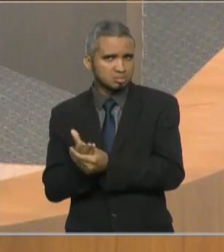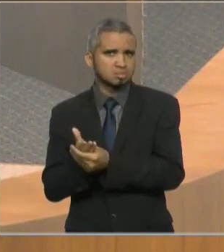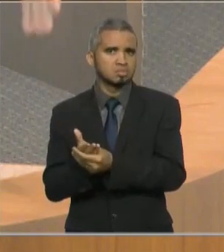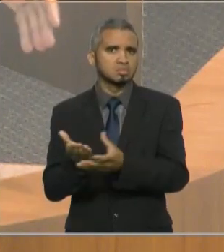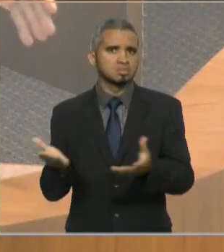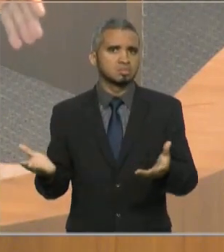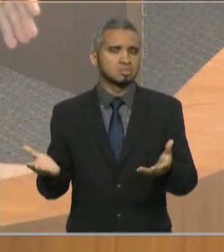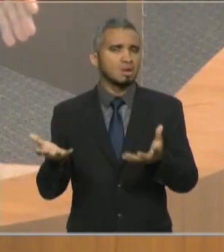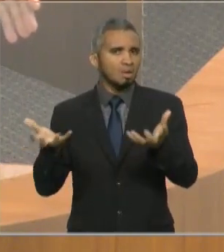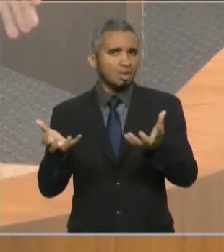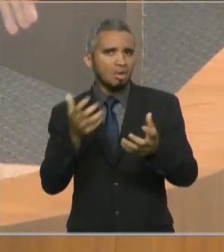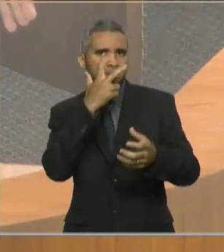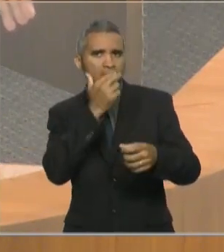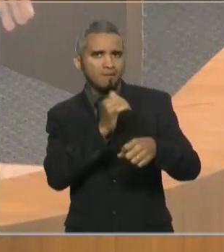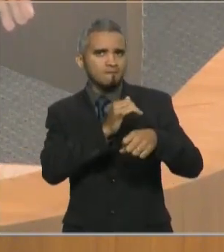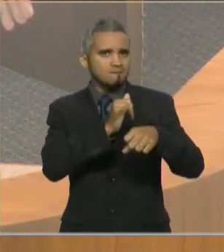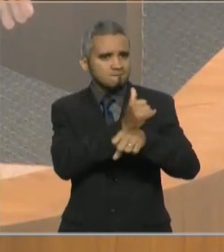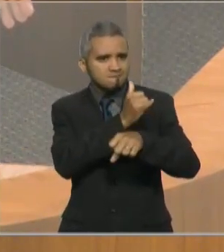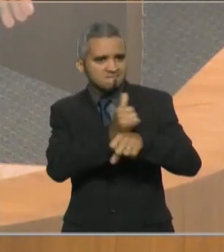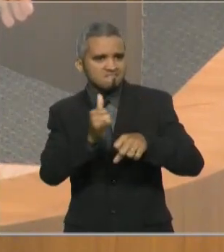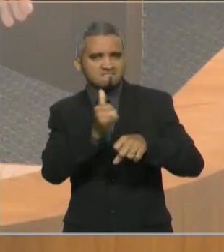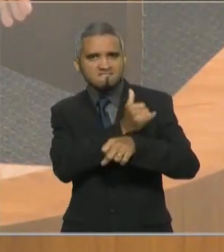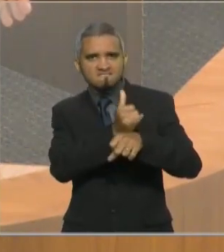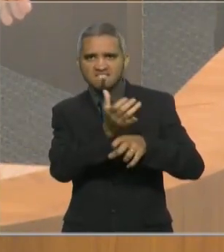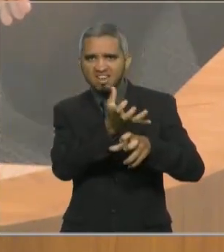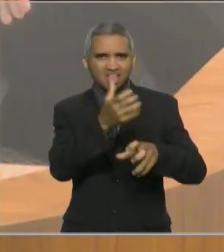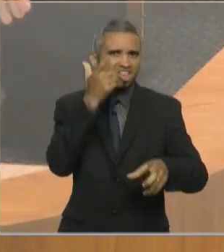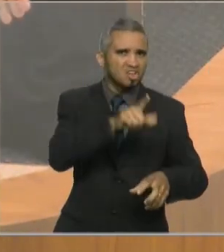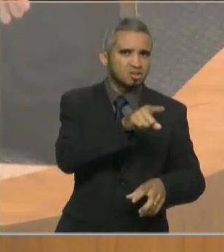manipular, de manobrar,